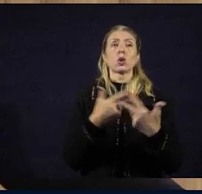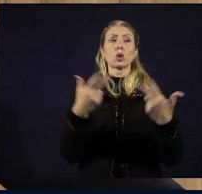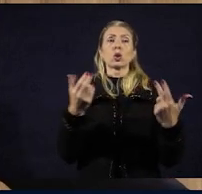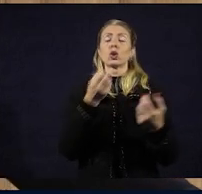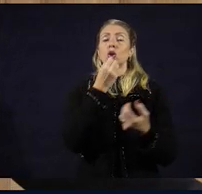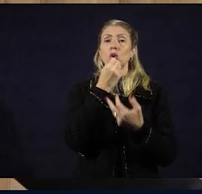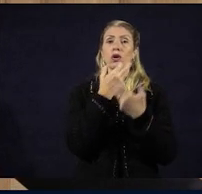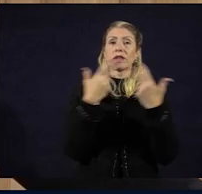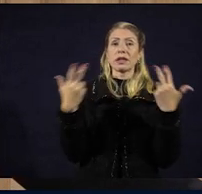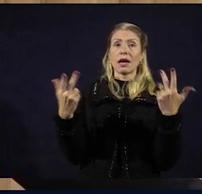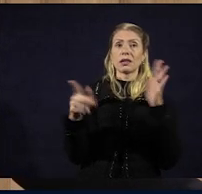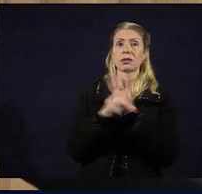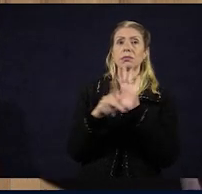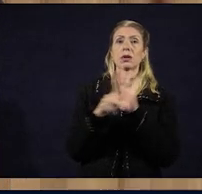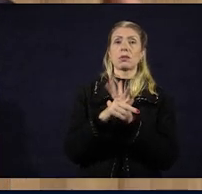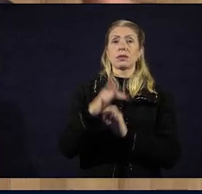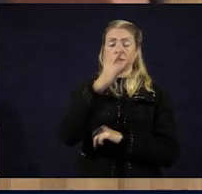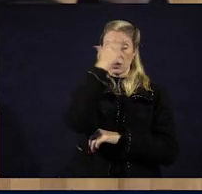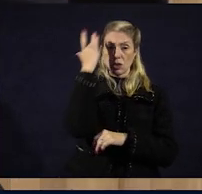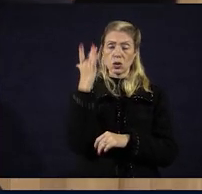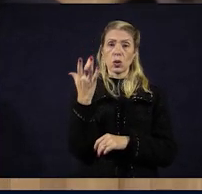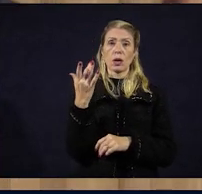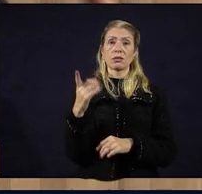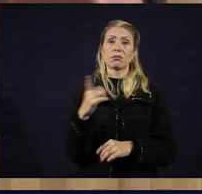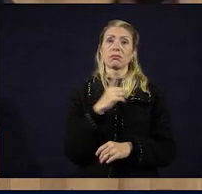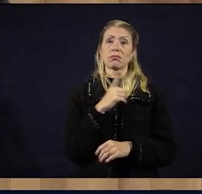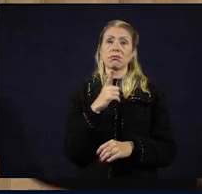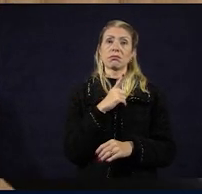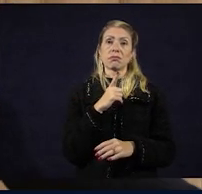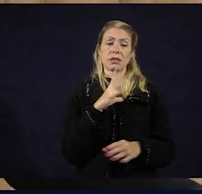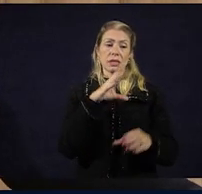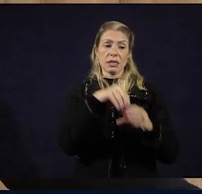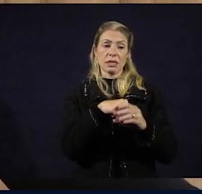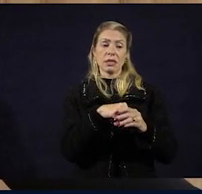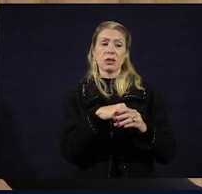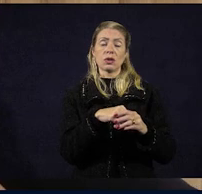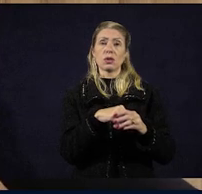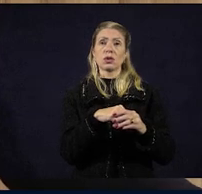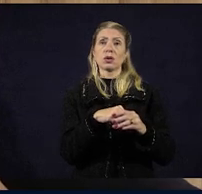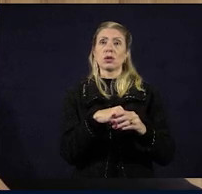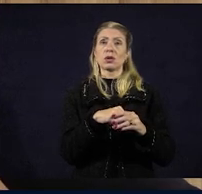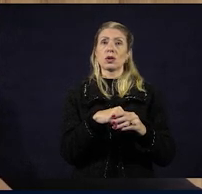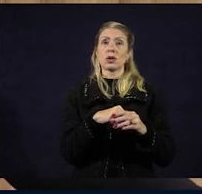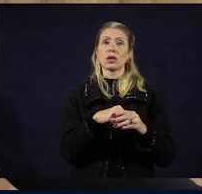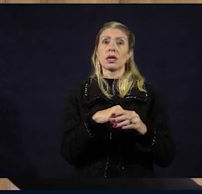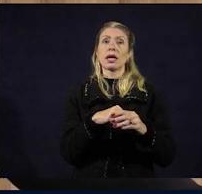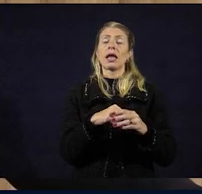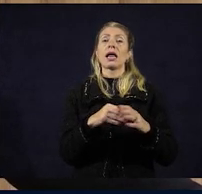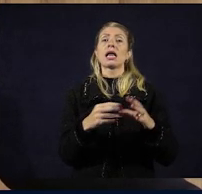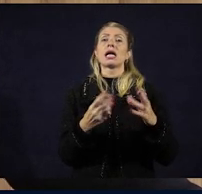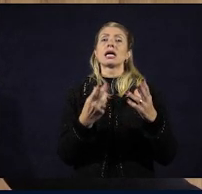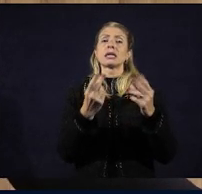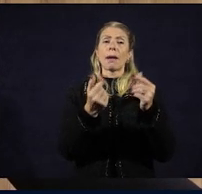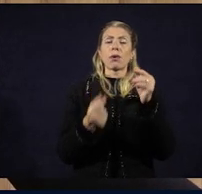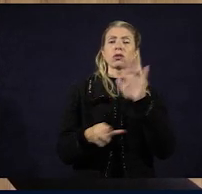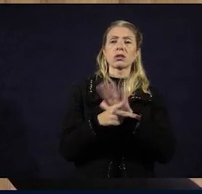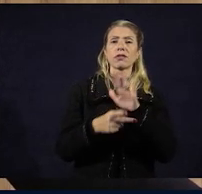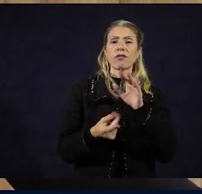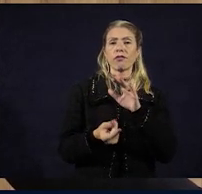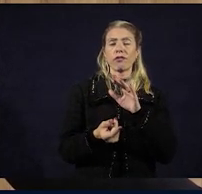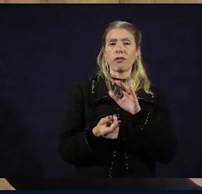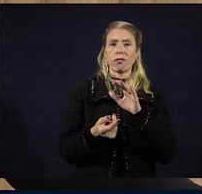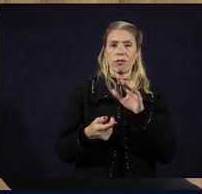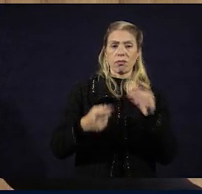na Bolsa de Valores brasileira sem ipou nem falou One né Há muitos anos só tinham